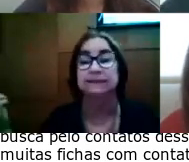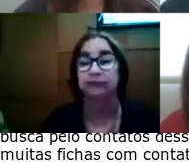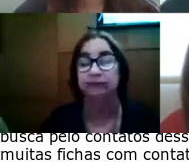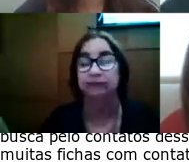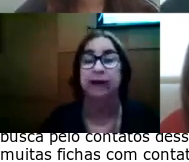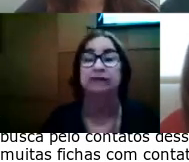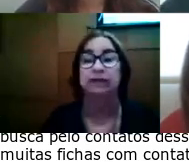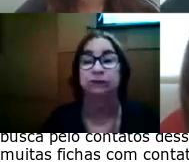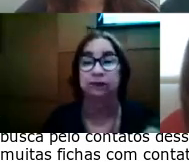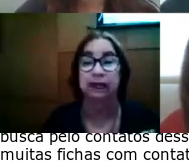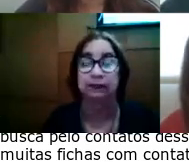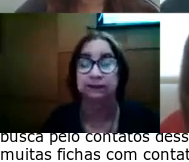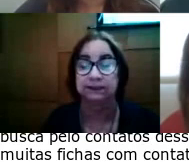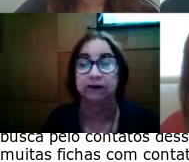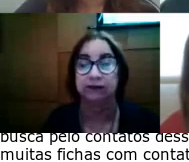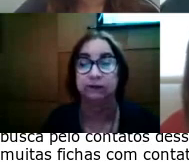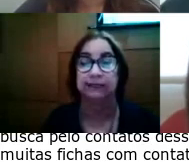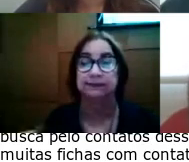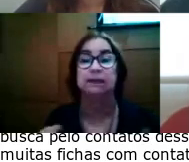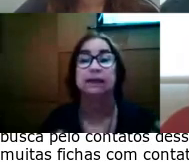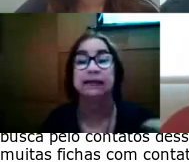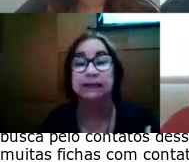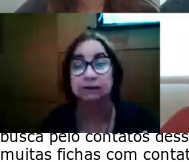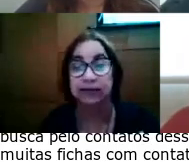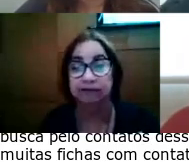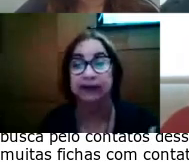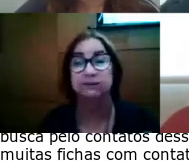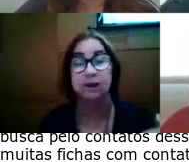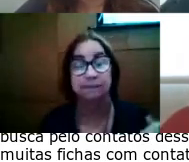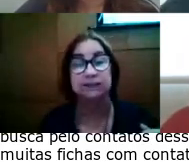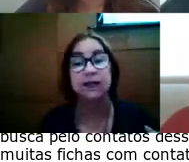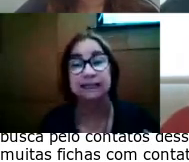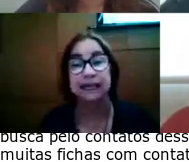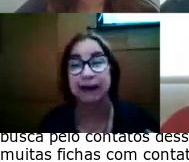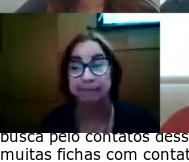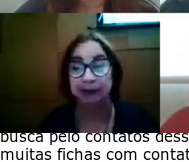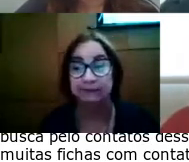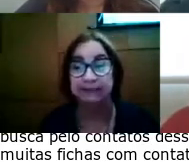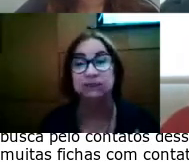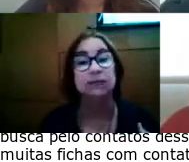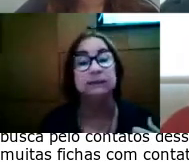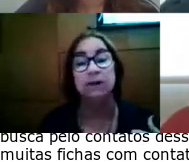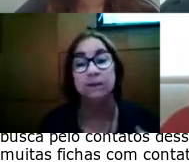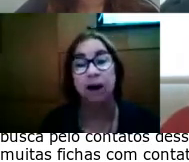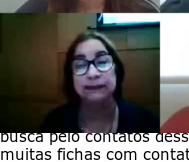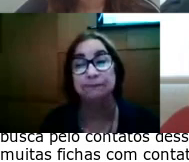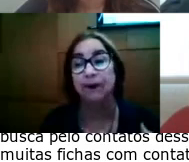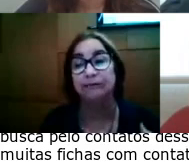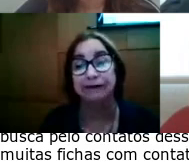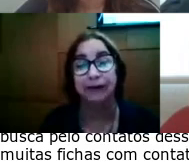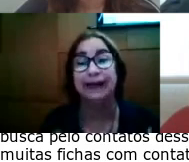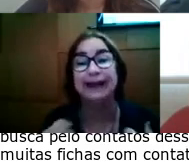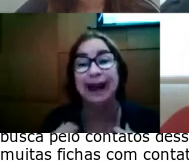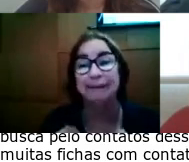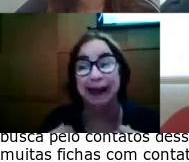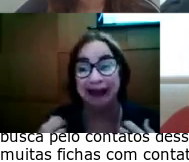bacilo porque com ele a vida toda e não desenvolve a doença então tem que ver isso mas só se lembrar para vocês não botem por favor a fala da